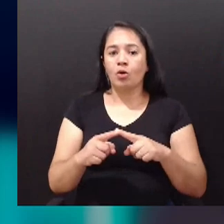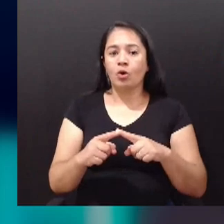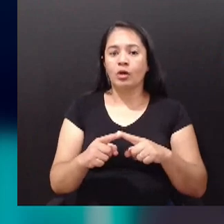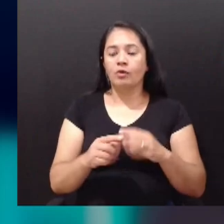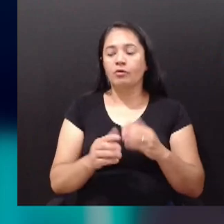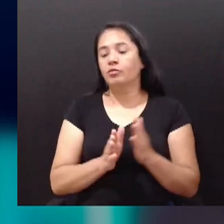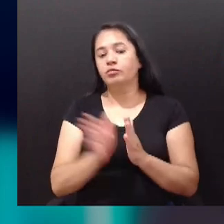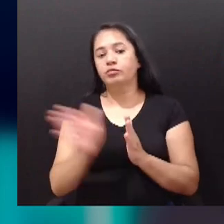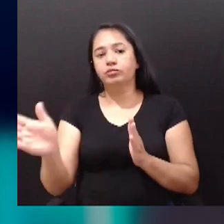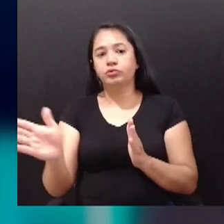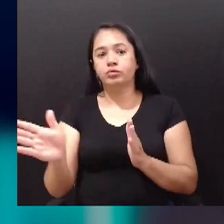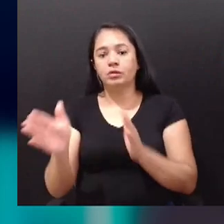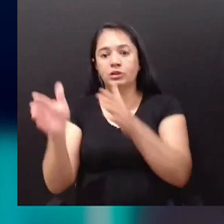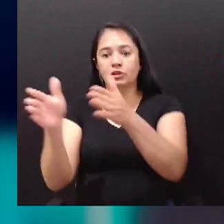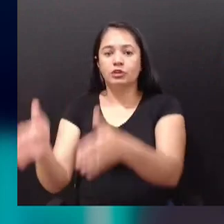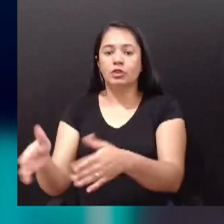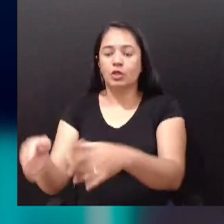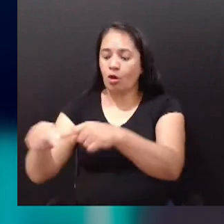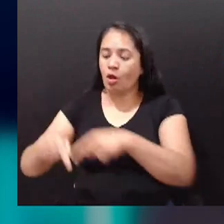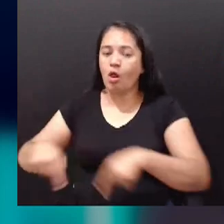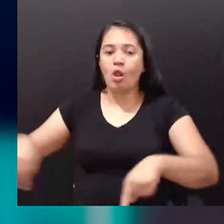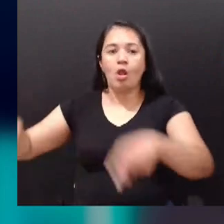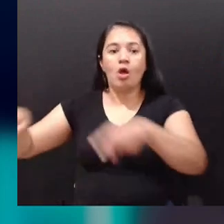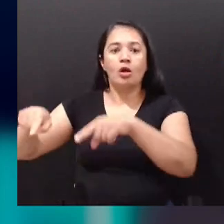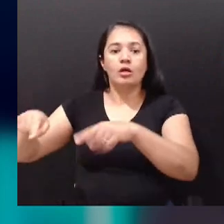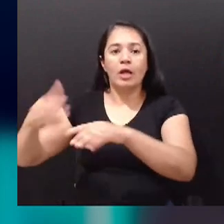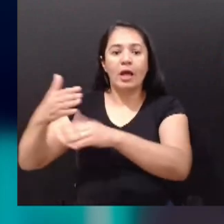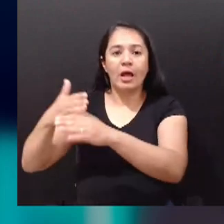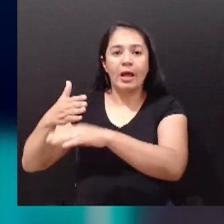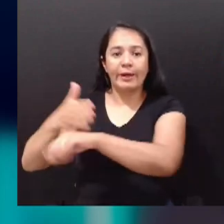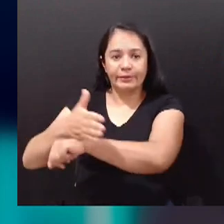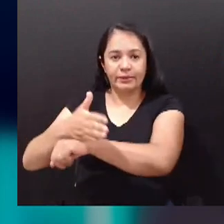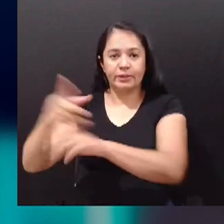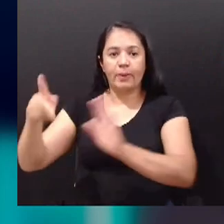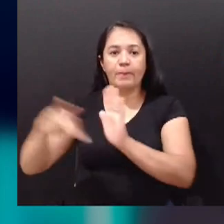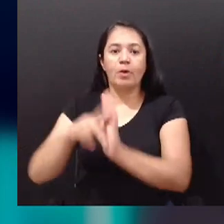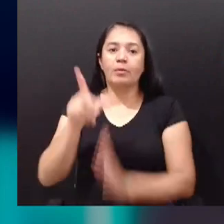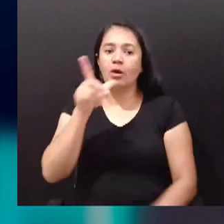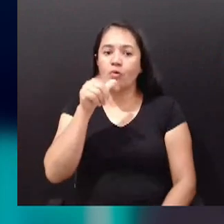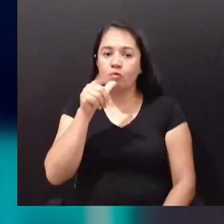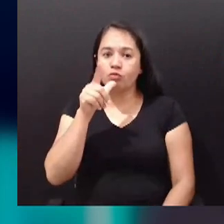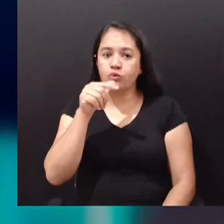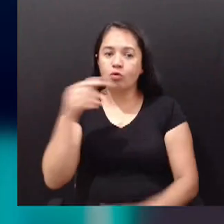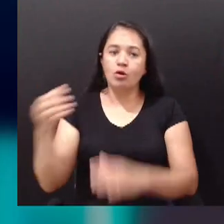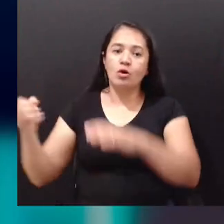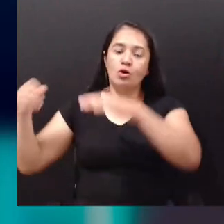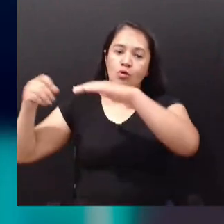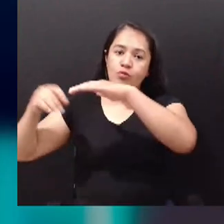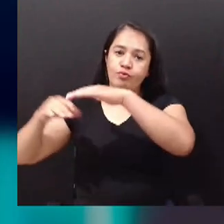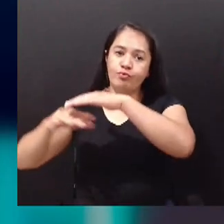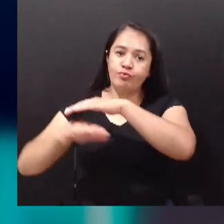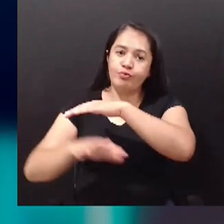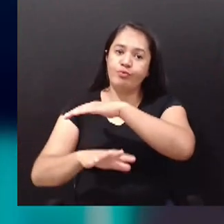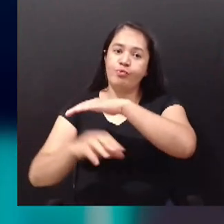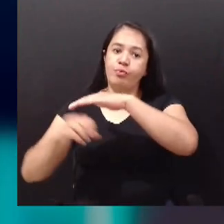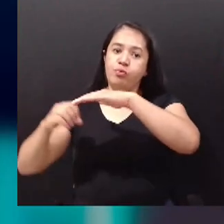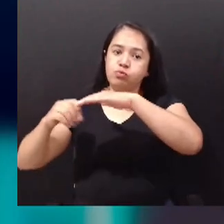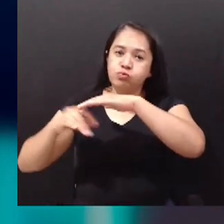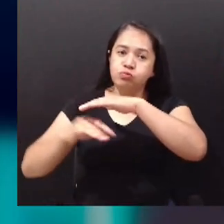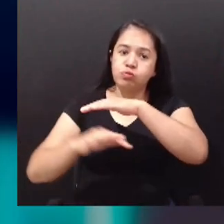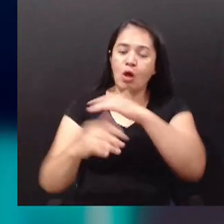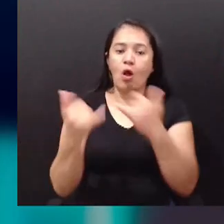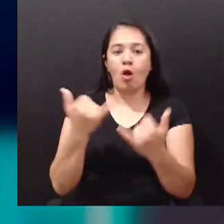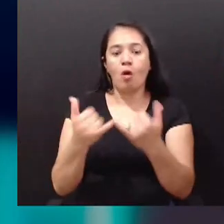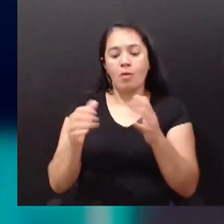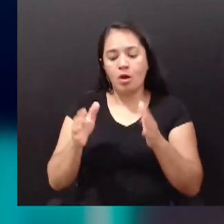no reservatório, que é uma das entradas da água que vai ser armazenada naquele reservatório, como se fosse um túnel de